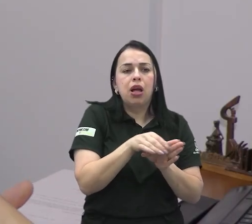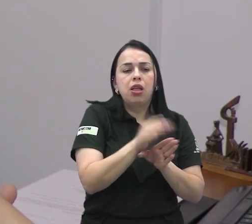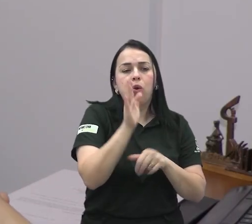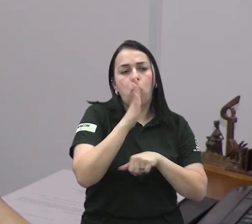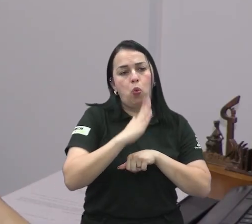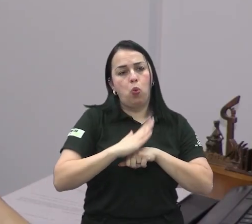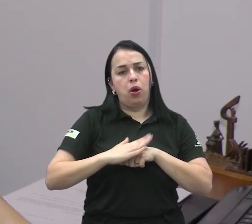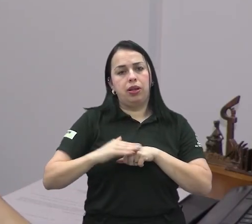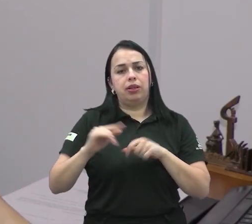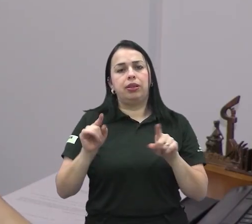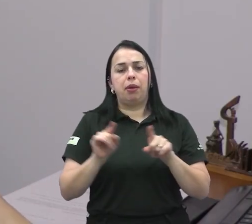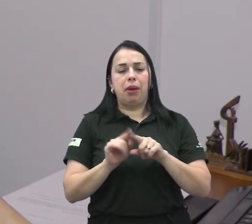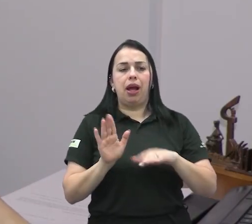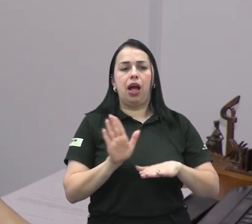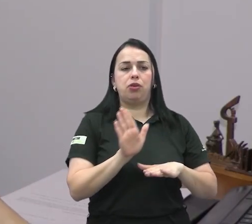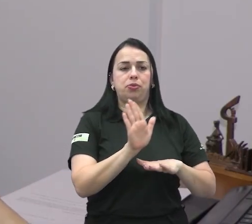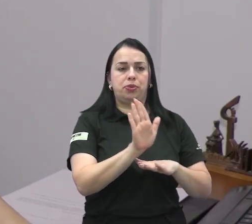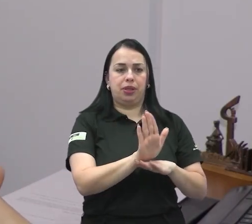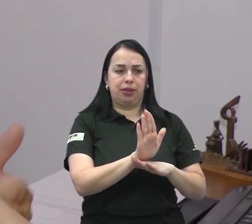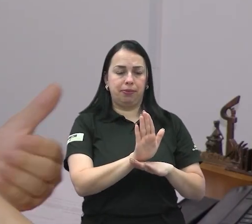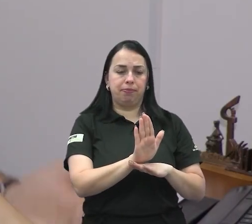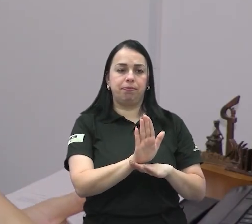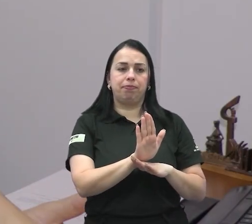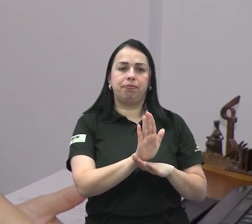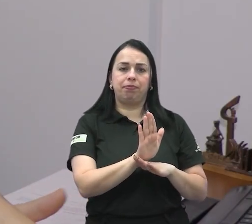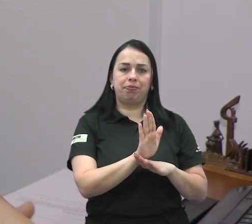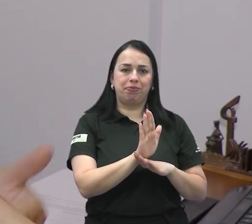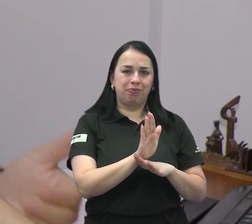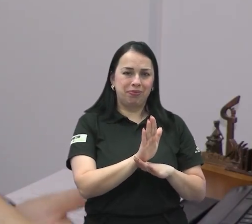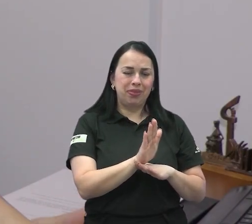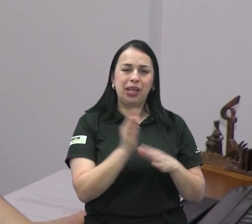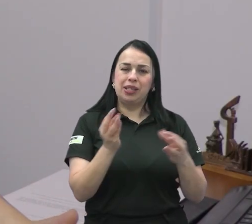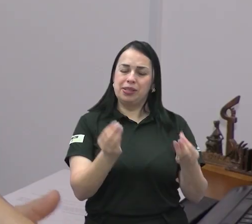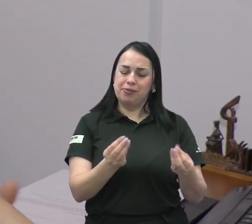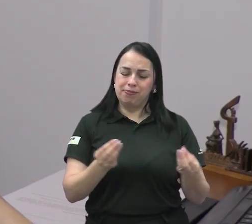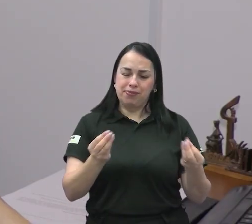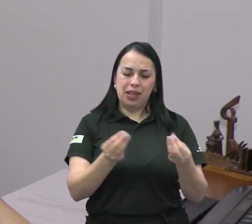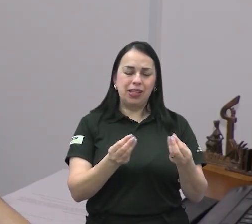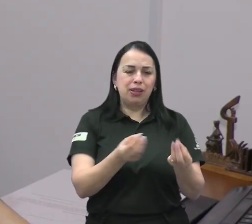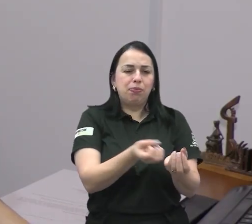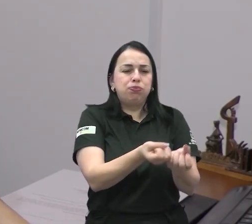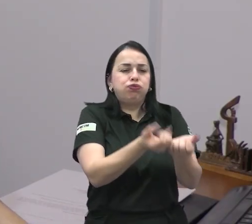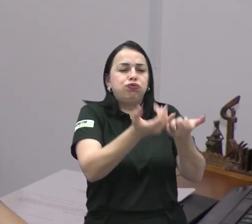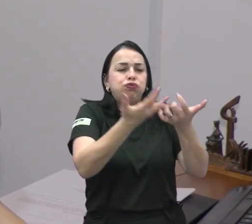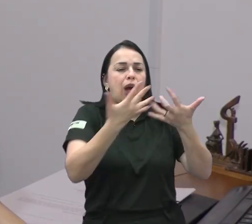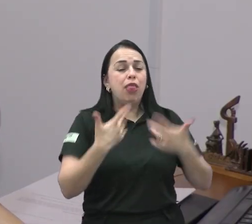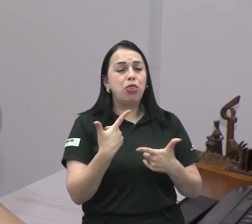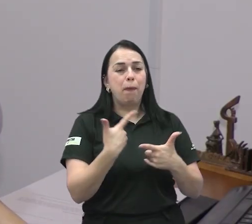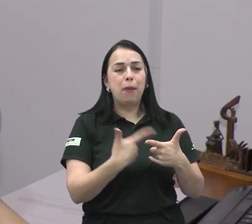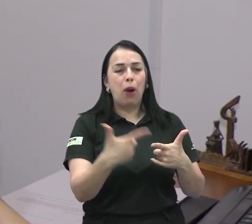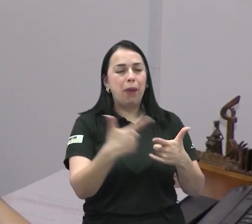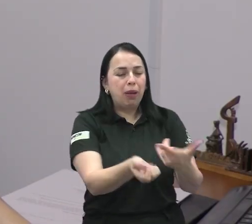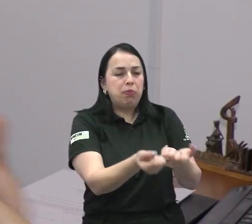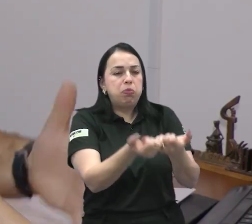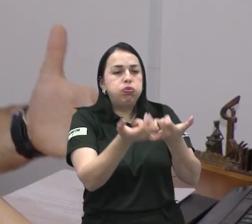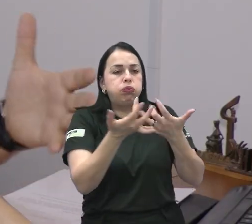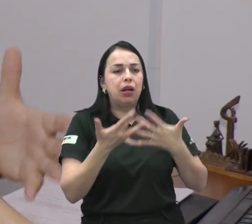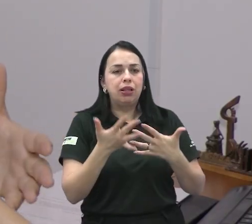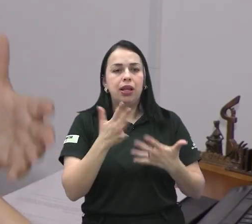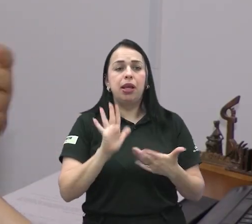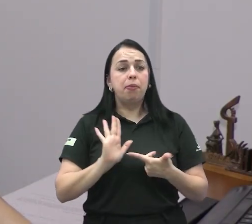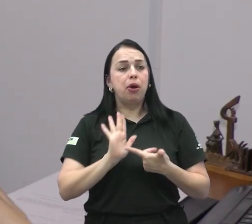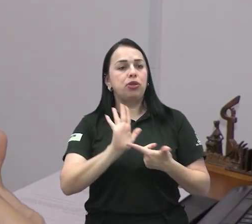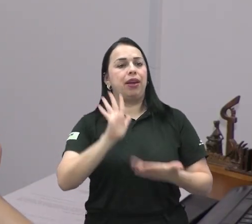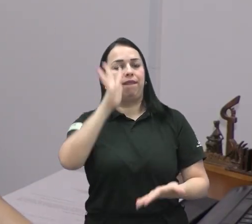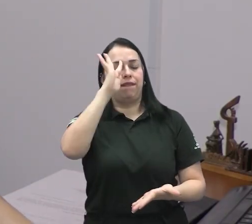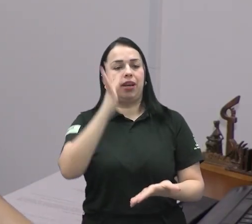levar uma palavra de conforto a essa pessoa, né, e também poder ajudar ela a se esvaziar